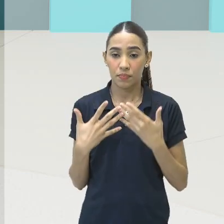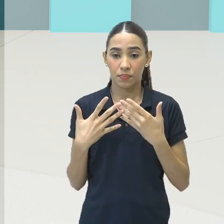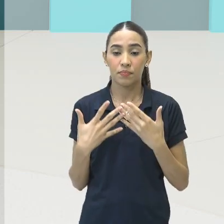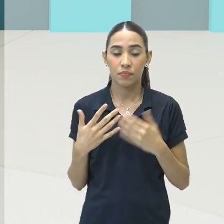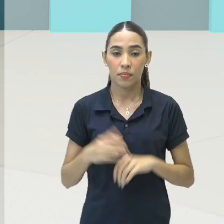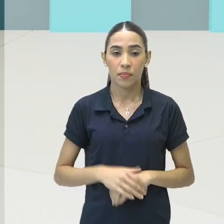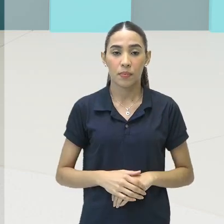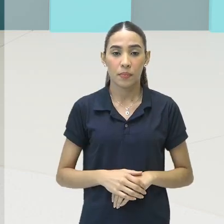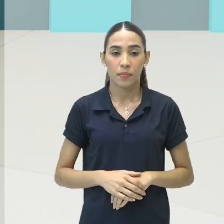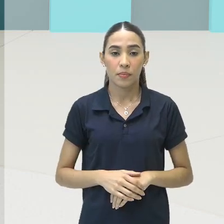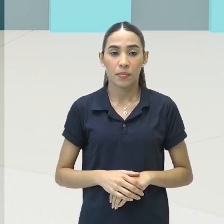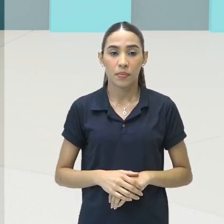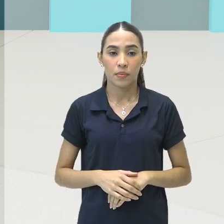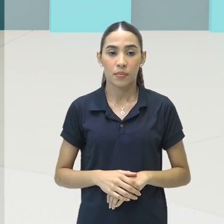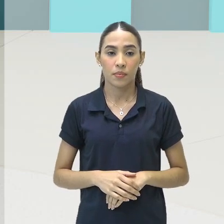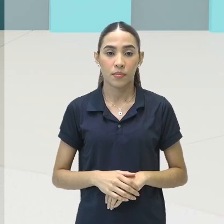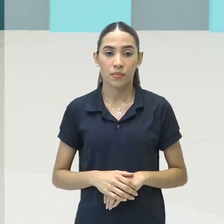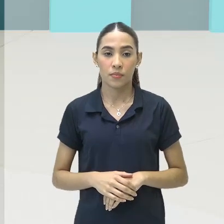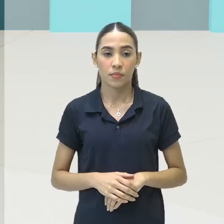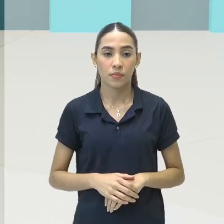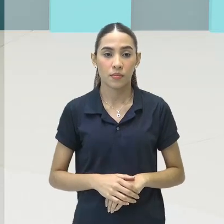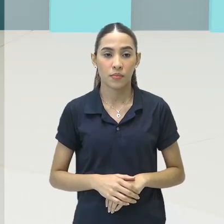minha tese. Vamos lá.